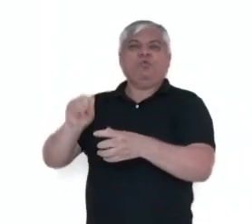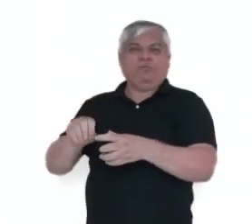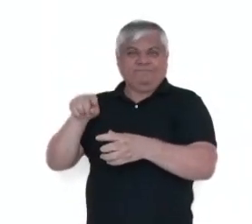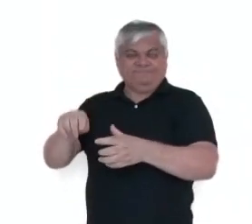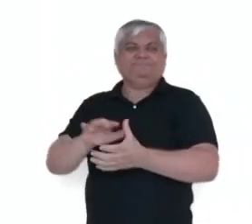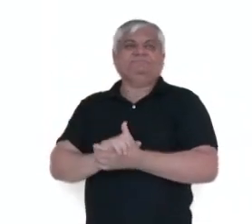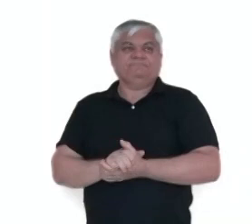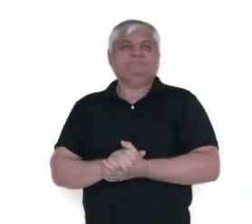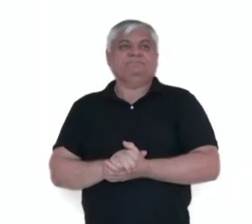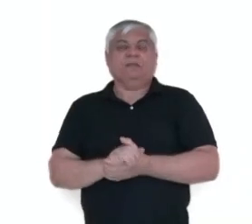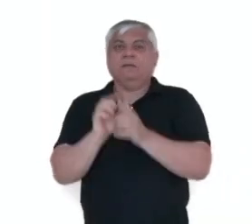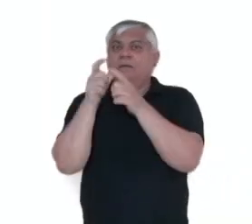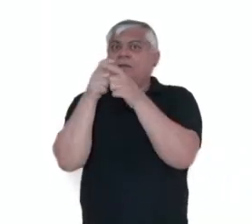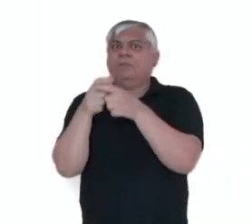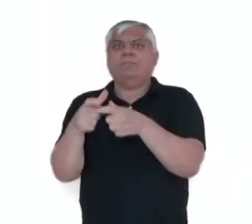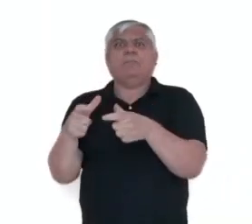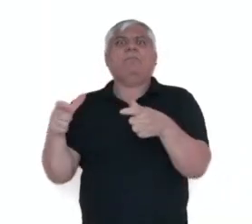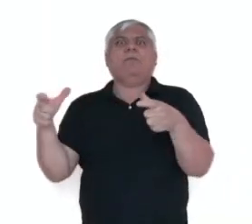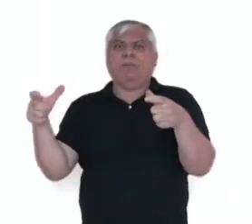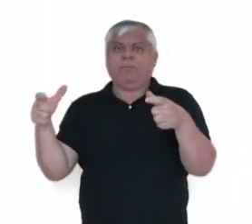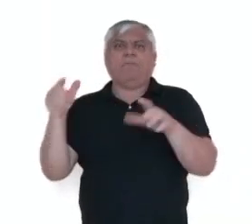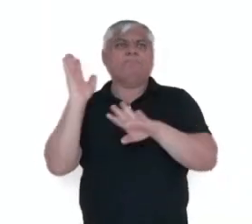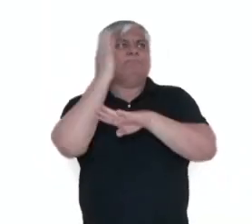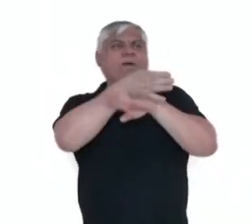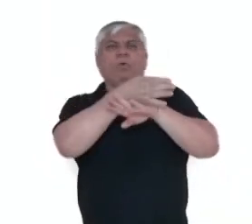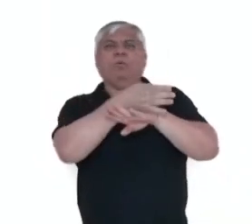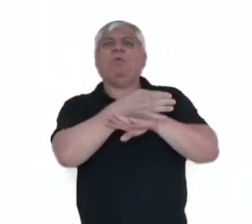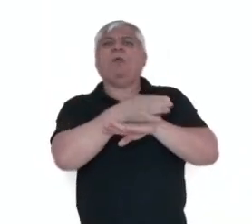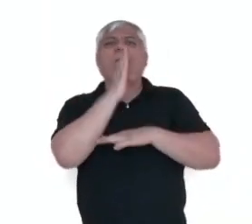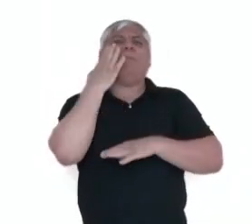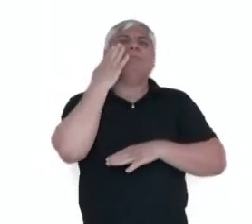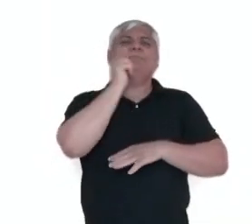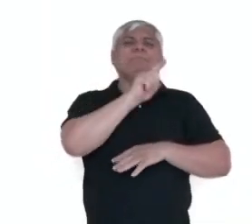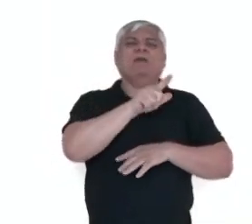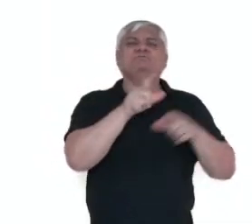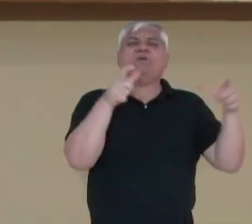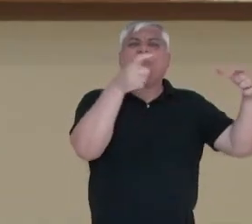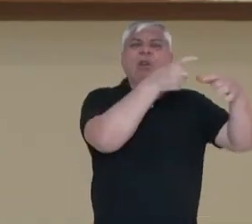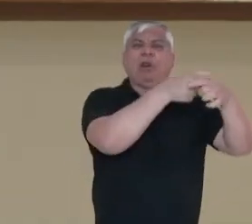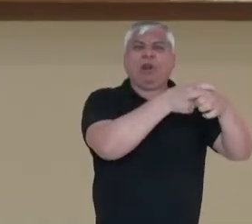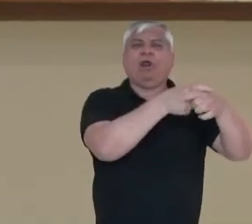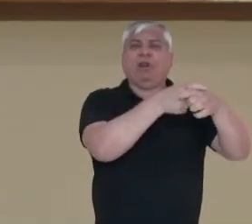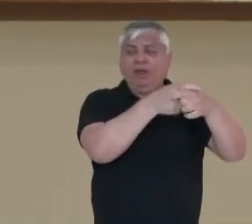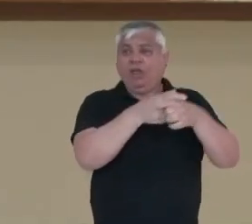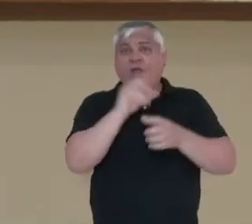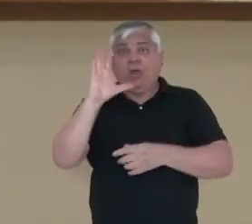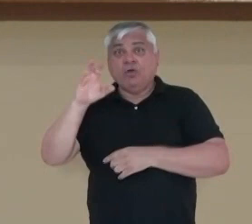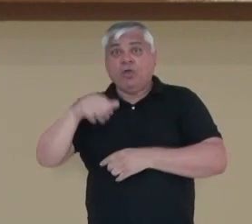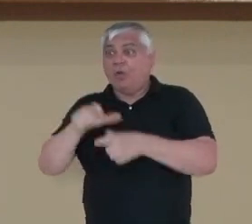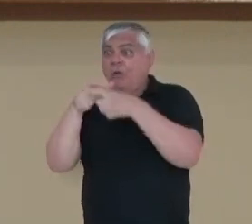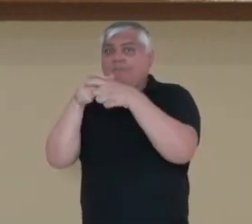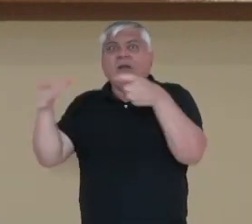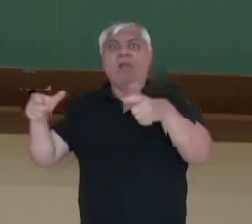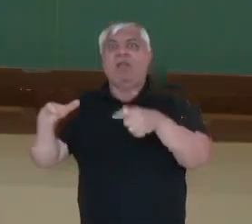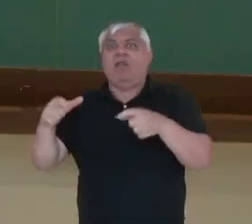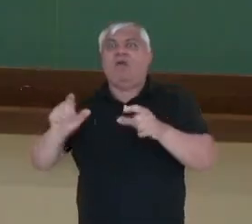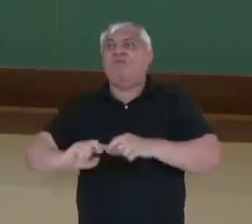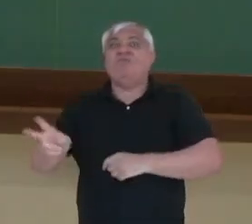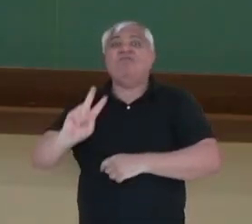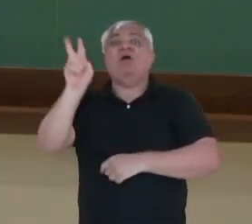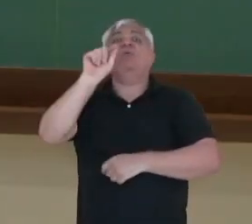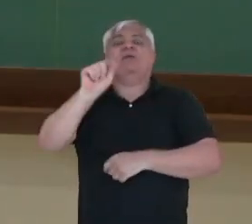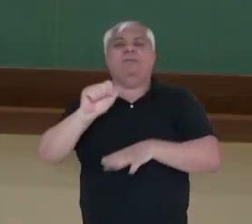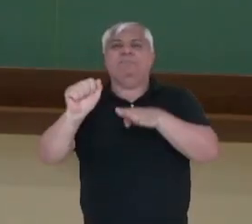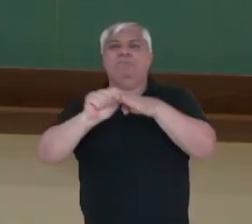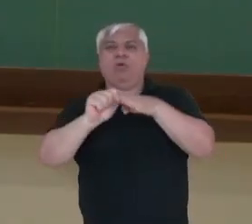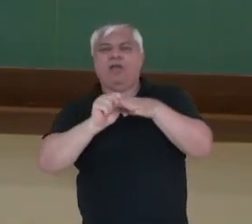de vezes maior que a própria Bélgica e riquíssimo em borracha e em marfim. Ou seja,